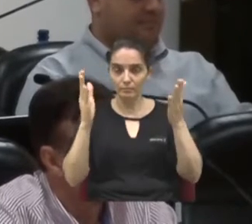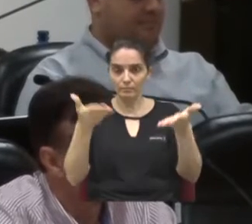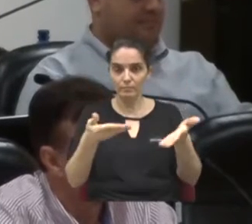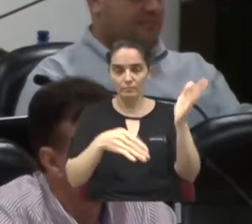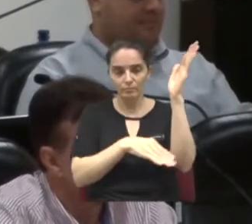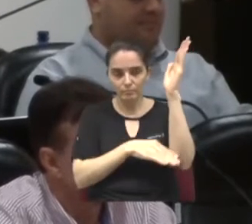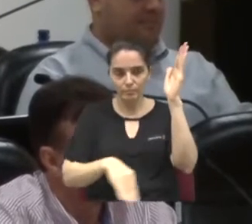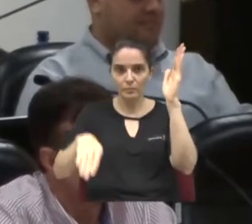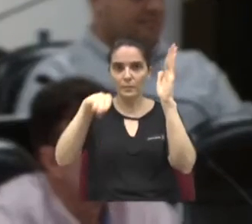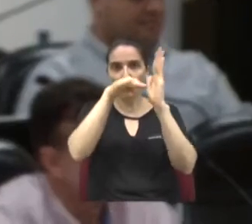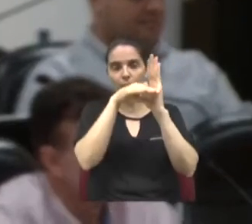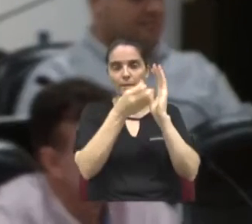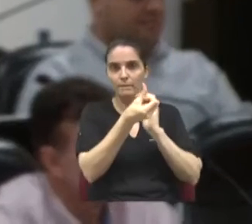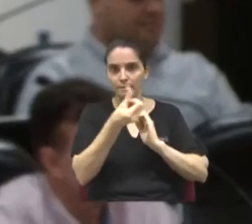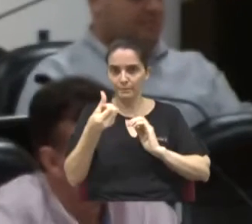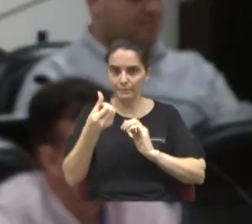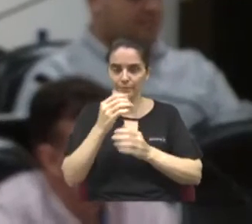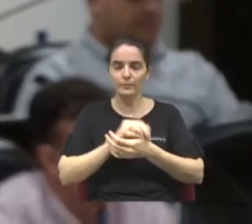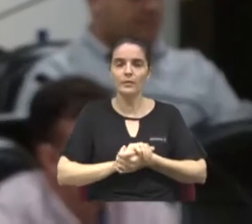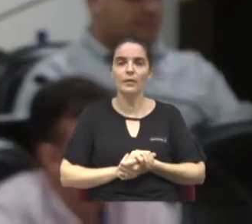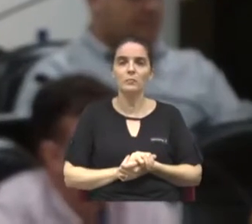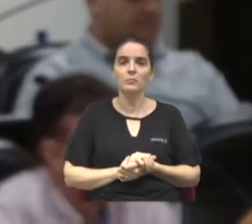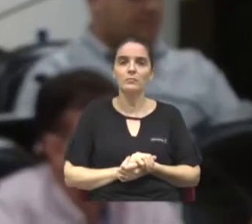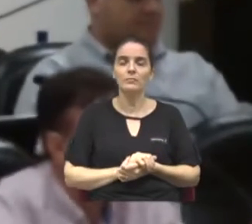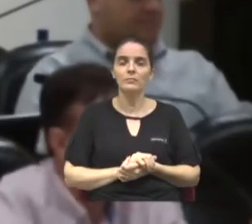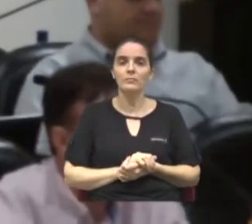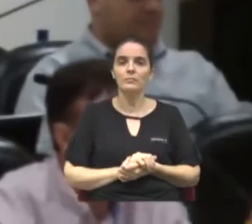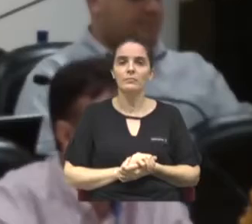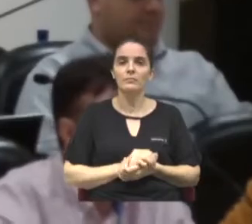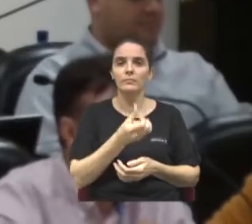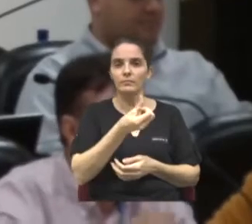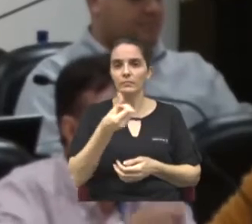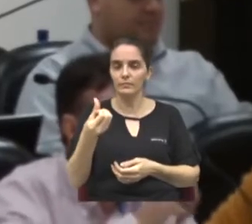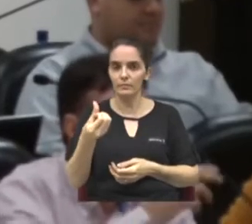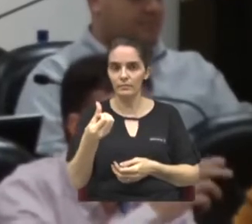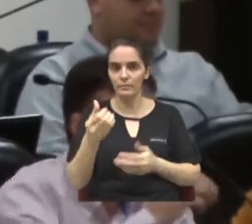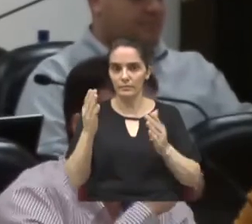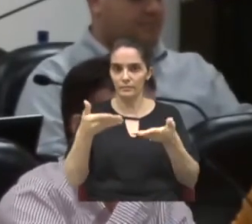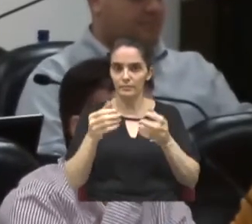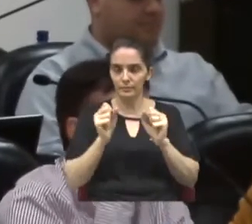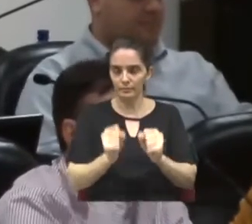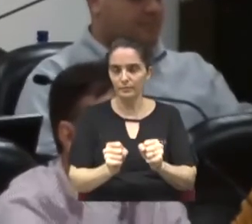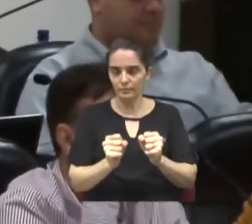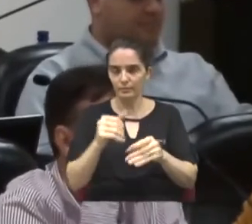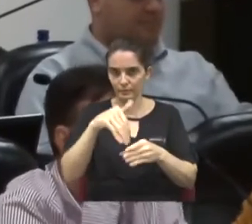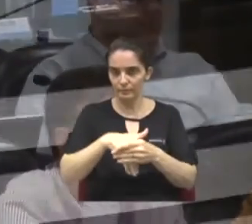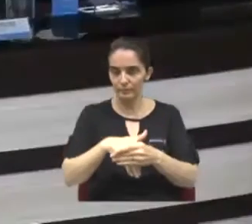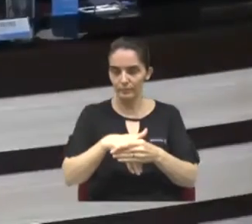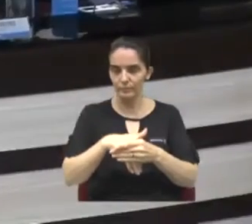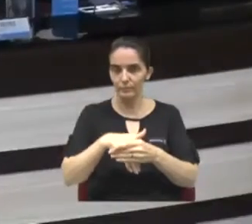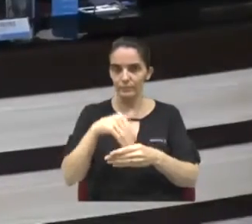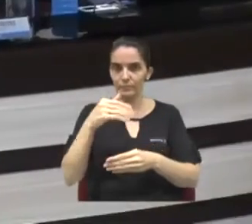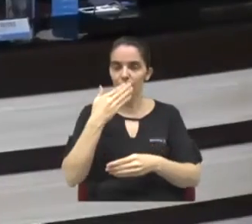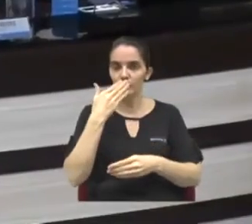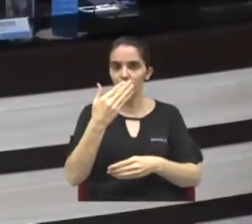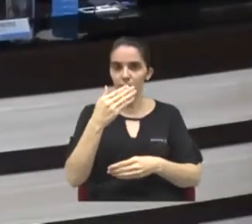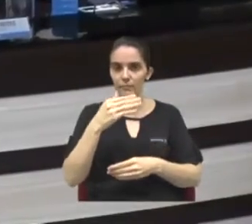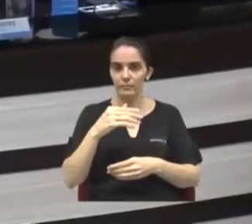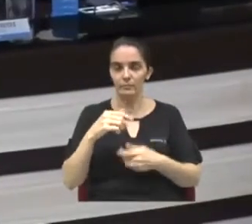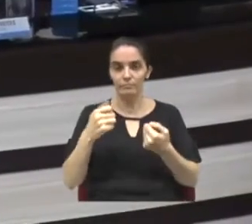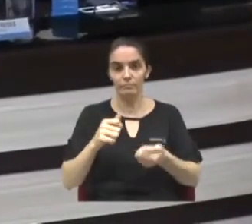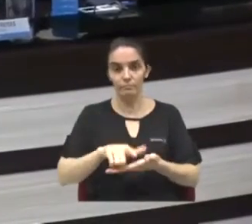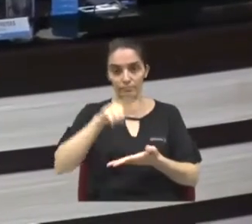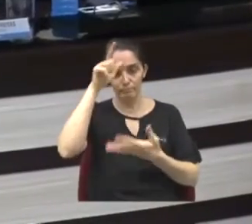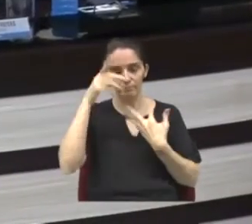pauta da 66. A moção 66 ela está apta para ir à votação e a solicitação do vereador, precisamos